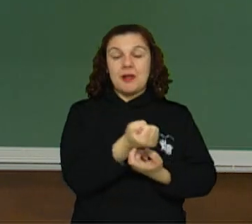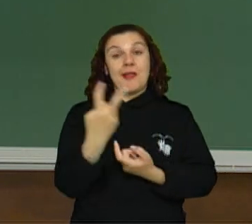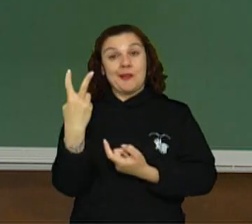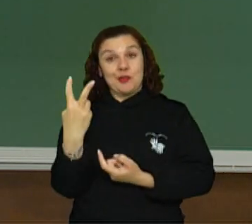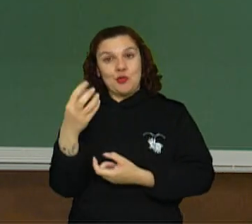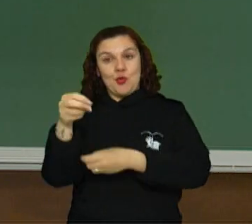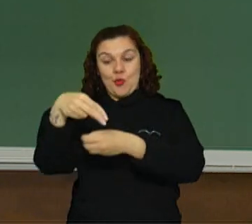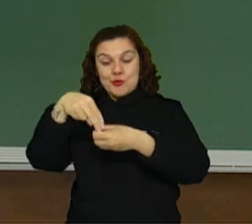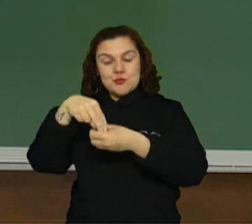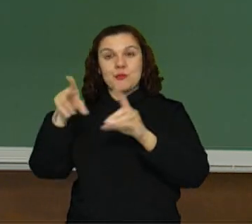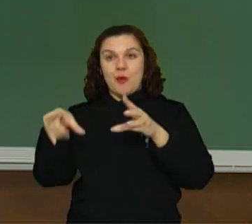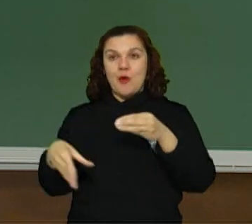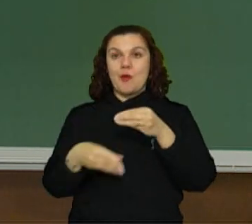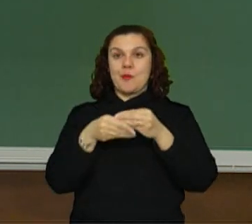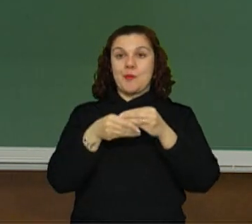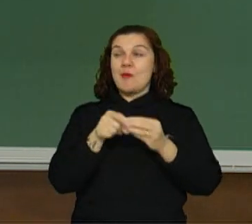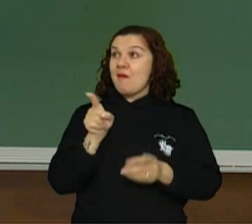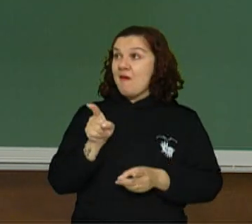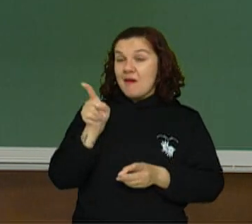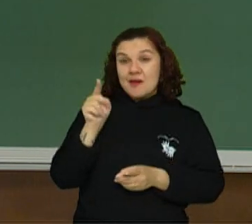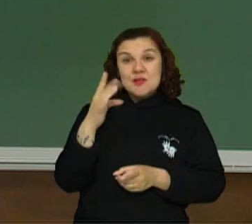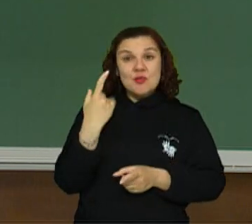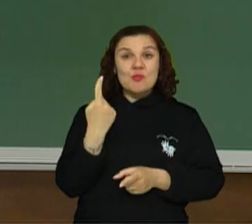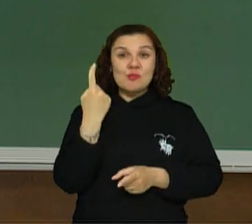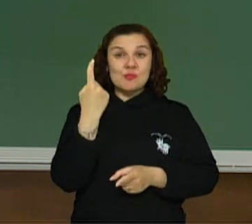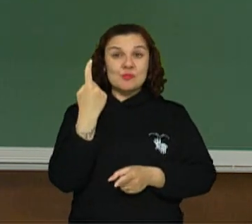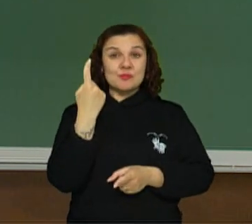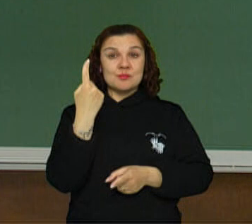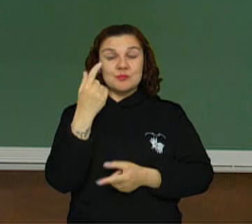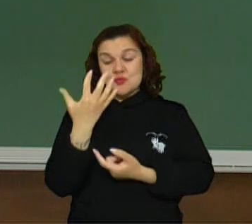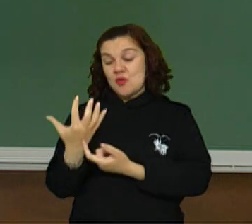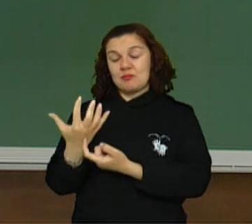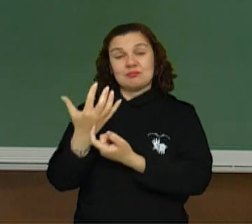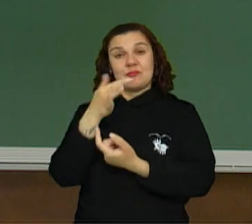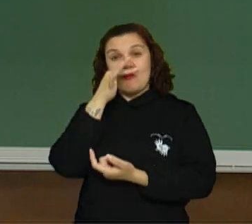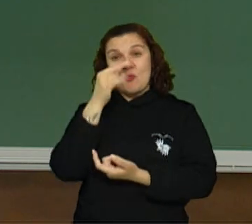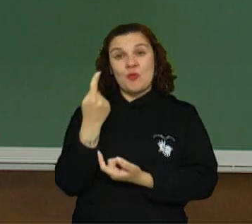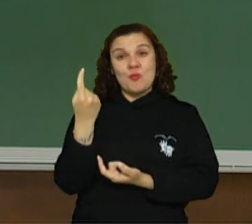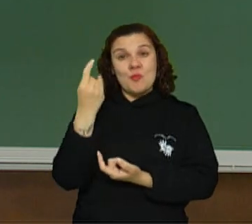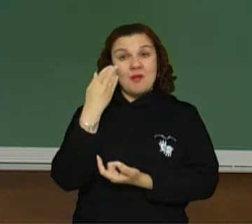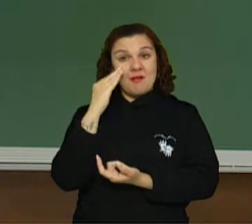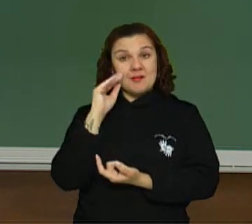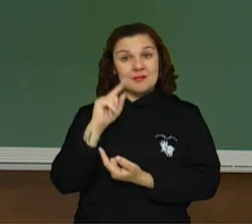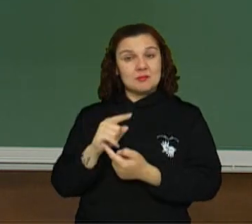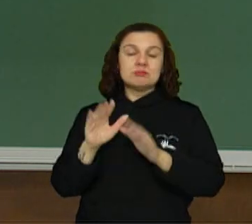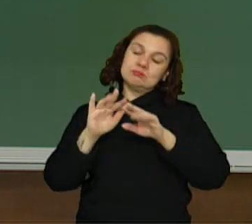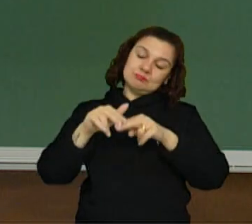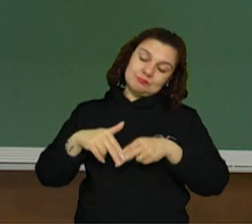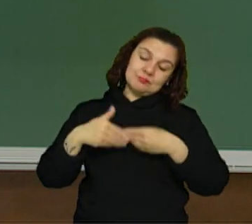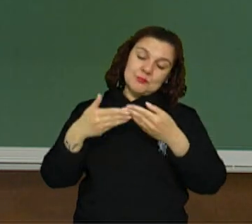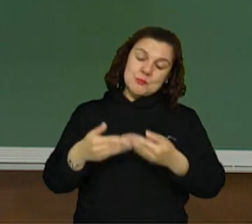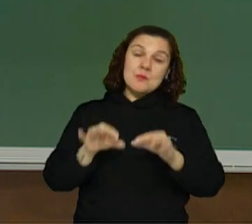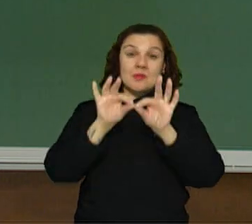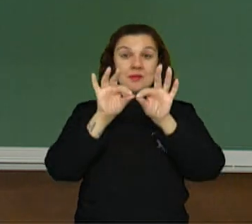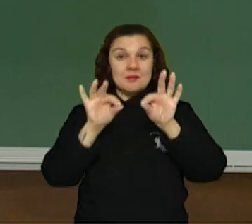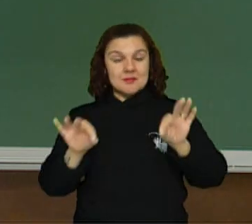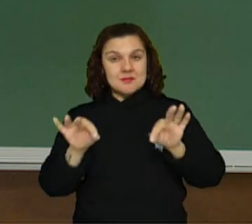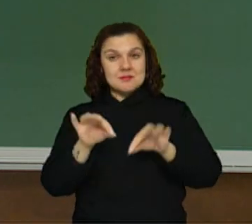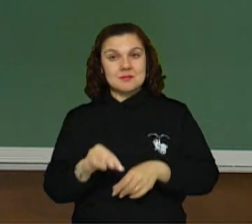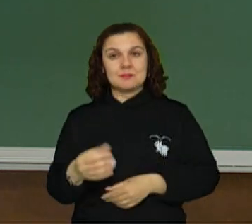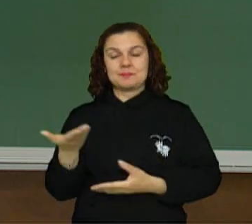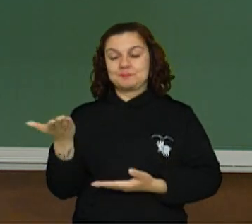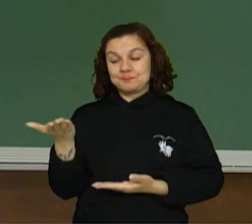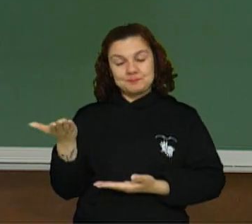2 núcleos ou mais, né? No caso aqui, só as rosas. Um nome só. Portanto, sujeito